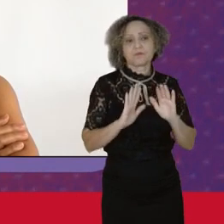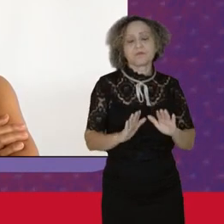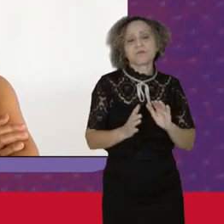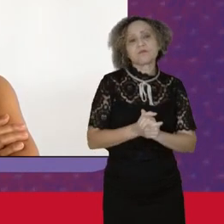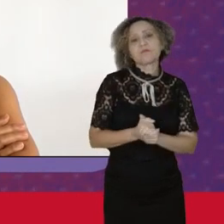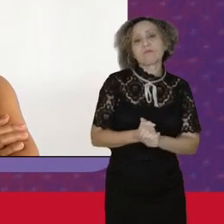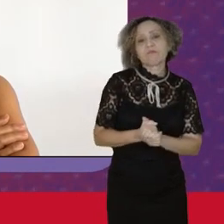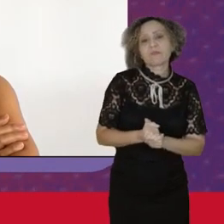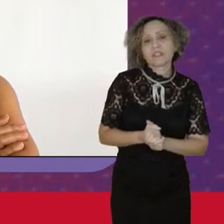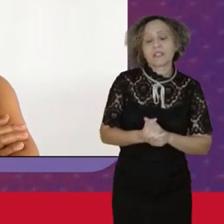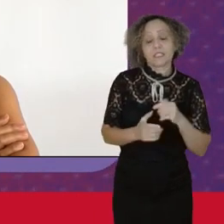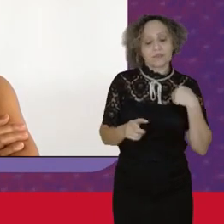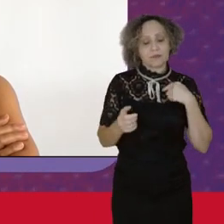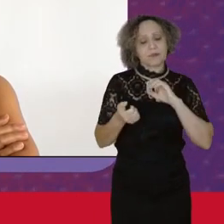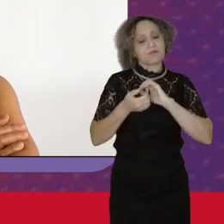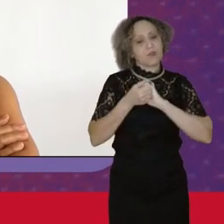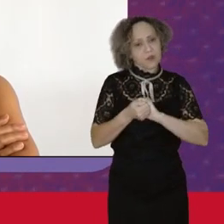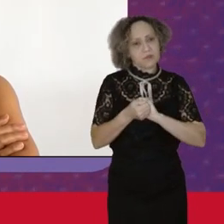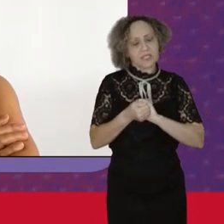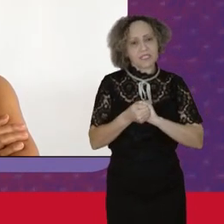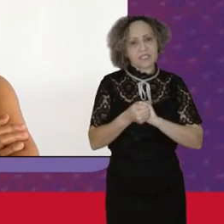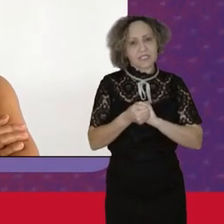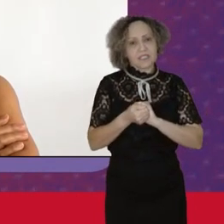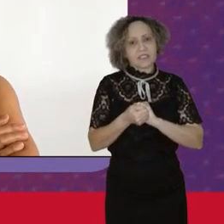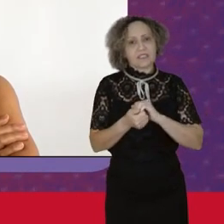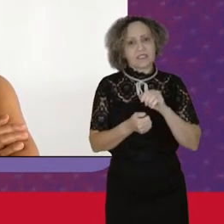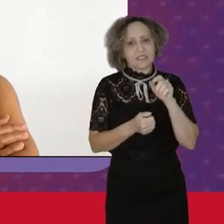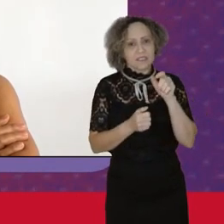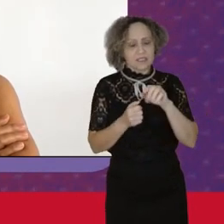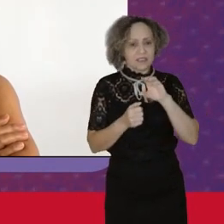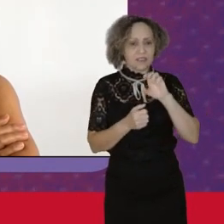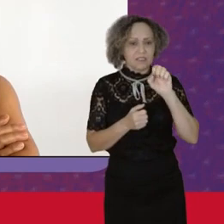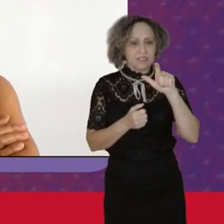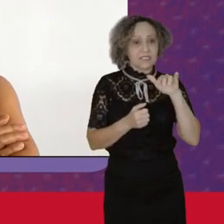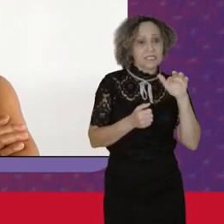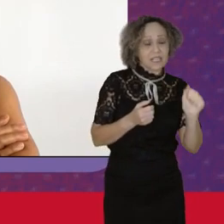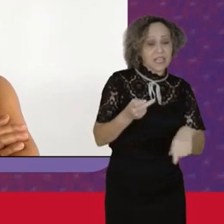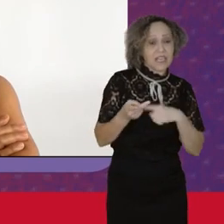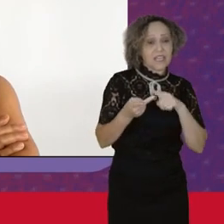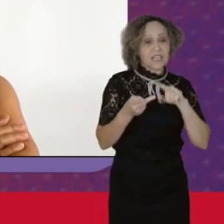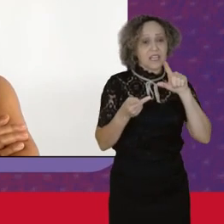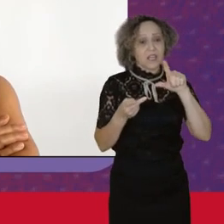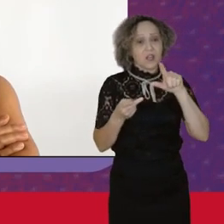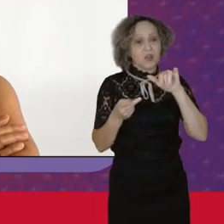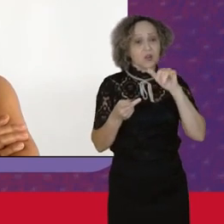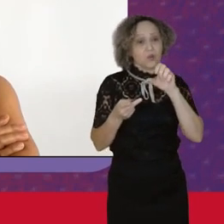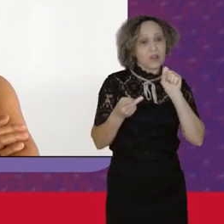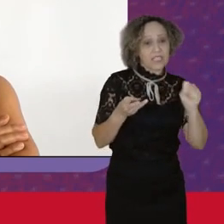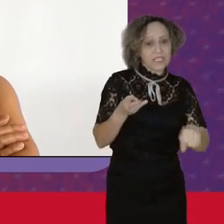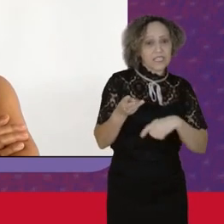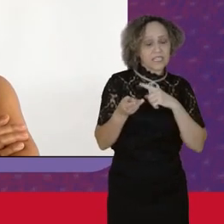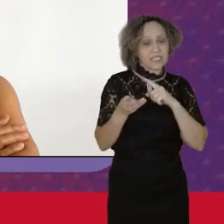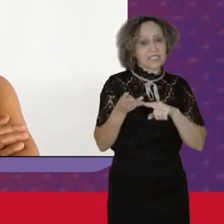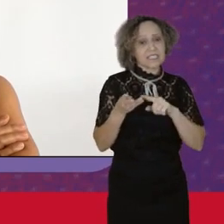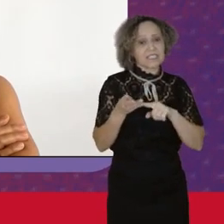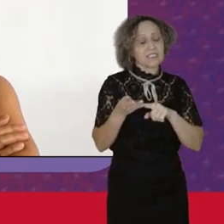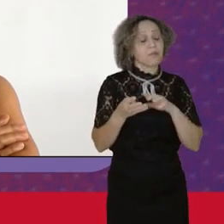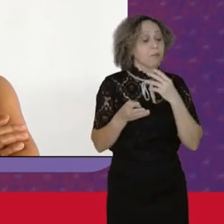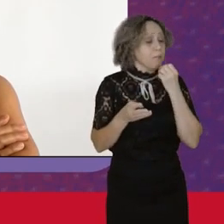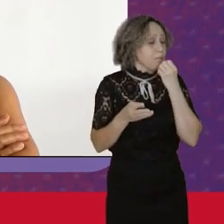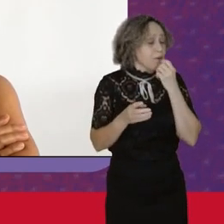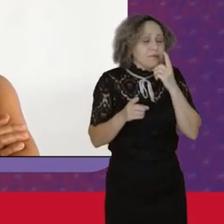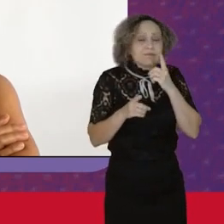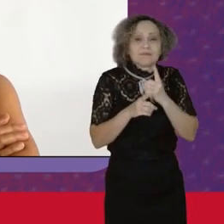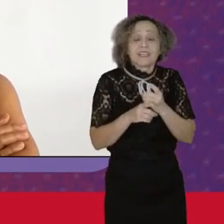Primeiro também cumprimentar a Selma, cumprimentar a Célia, Luísa, bom encontrá-las por aqui também,